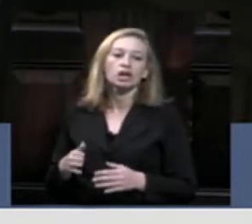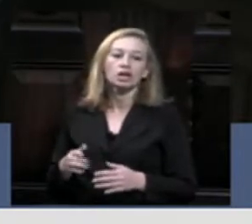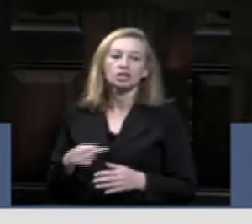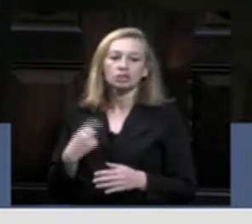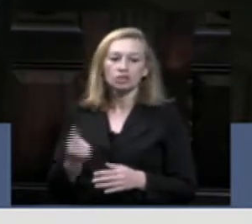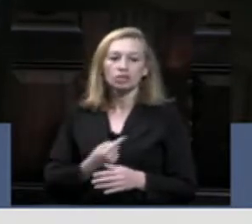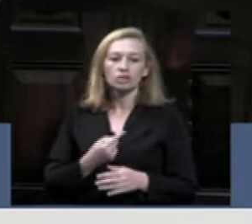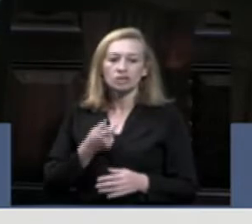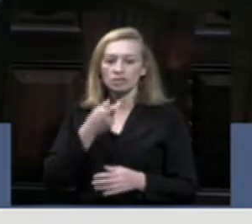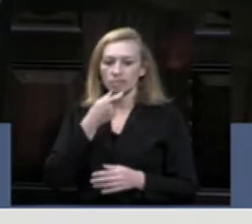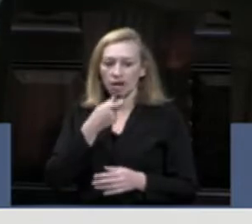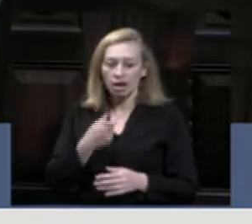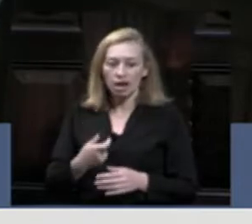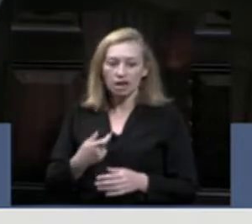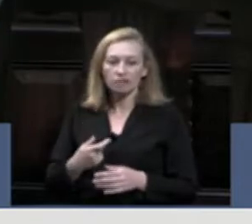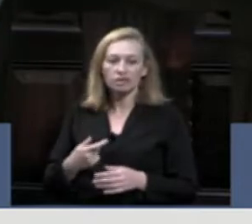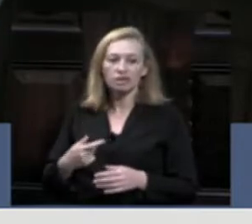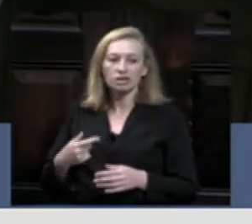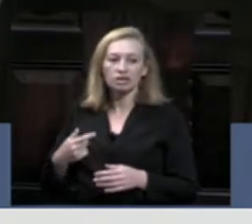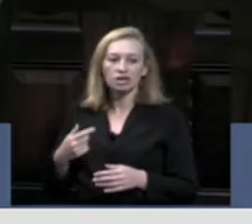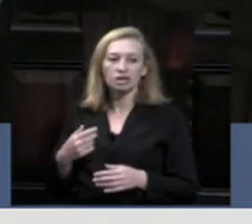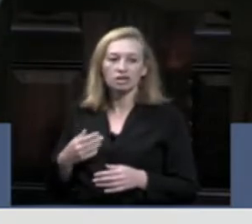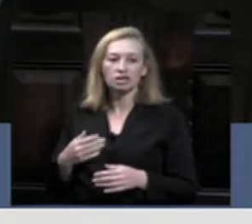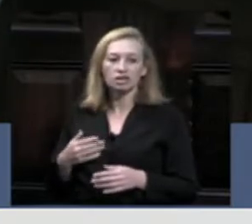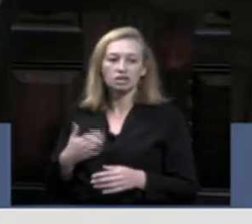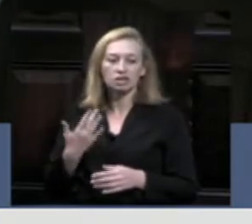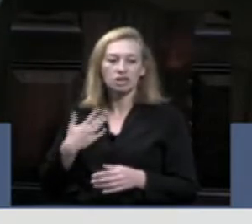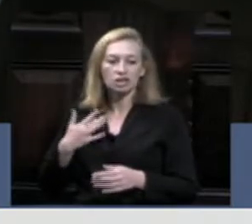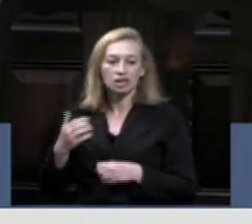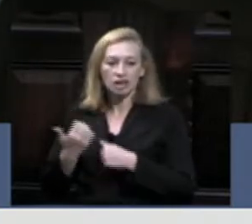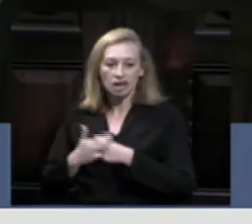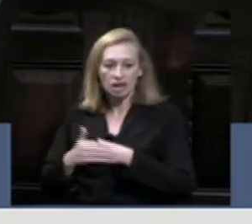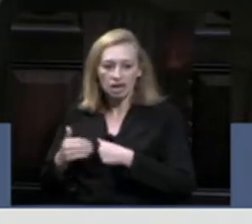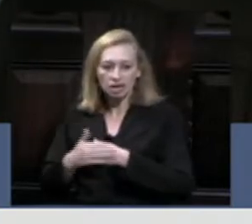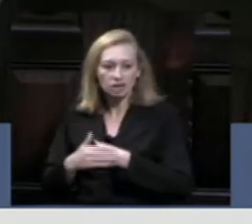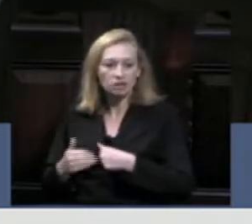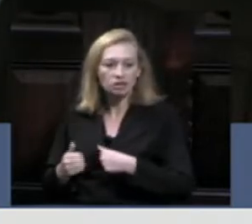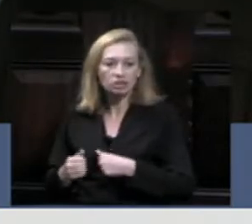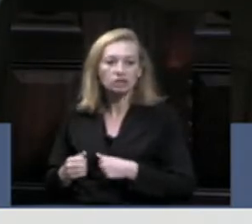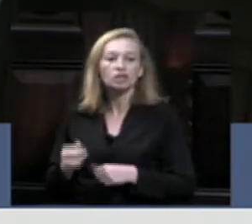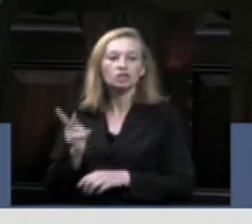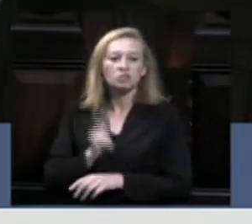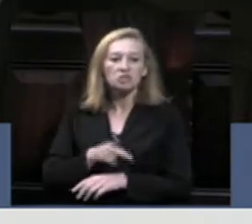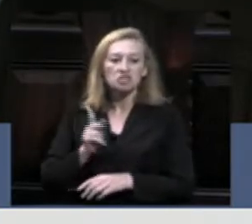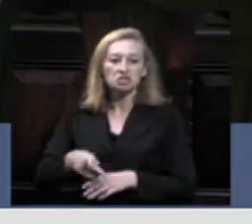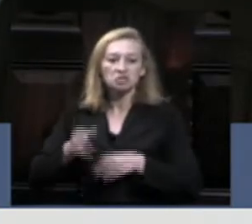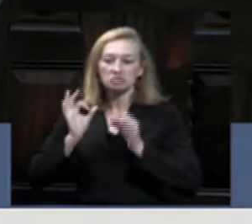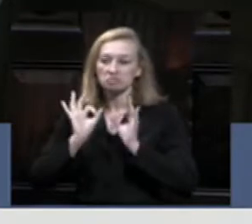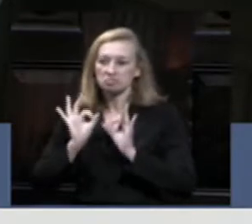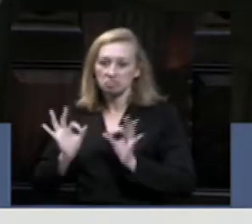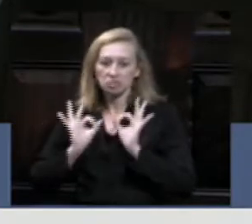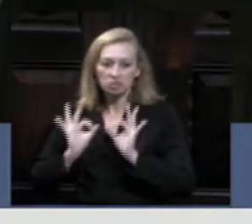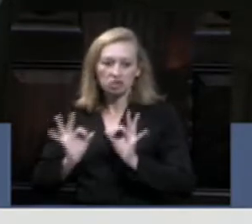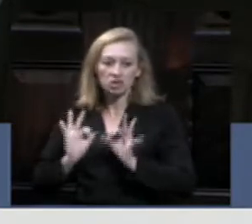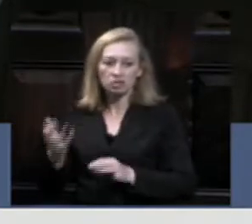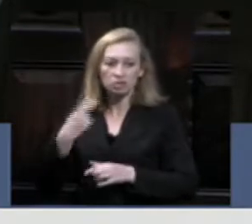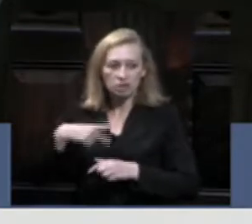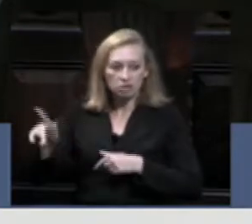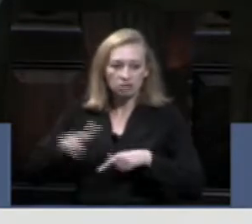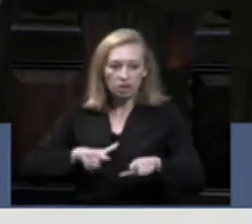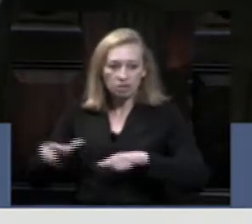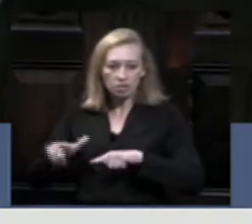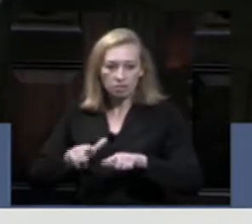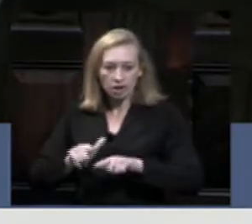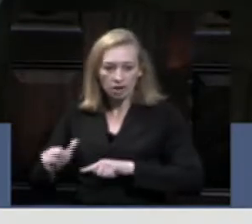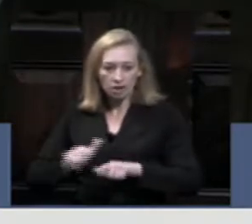a esta professora, pesquisadora, fez o doutorado conosco na UF, um dos maiores quadros da educação brasileira contemporânea aqui do Rio de